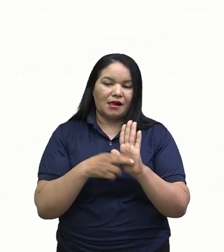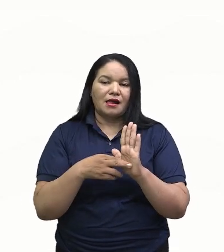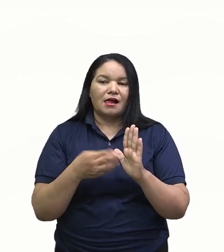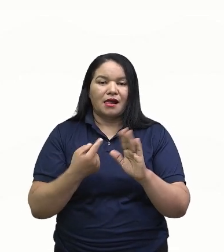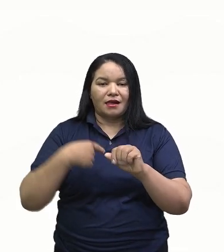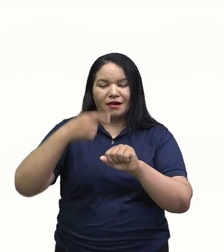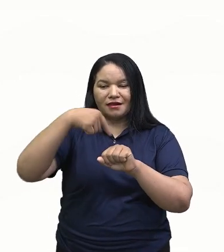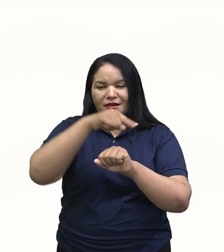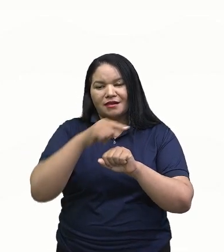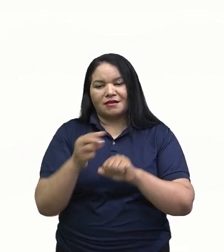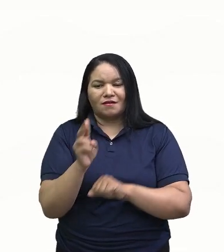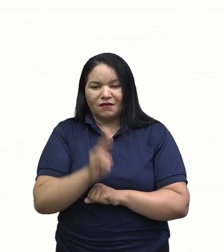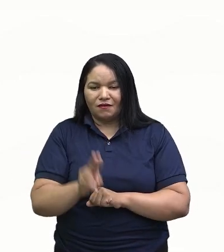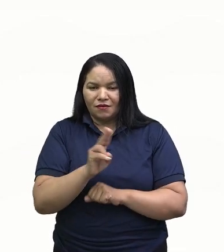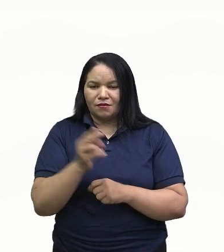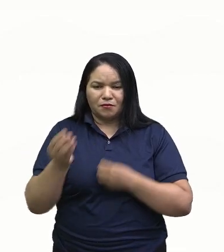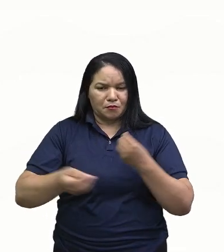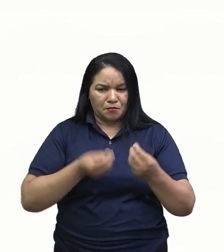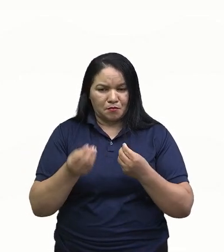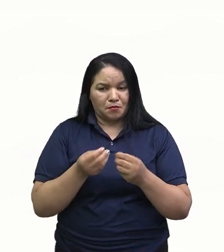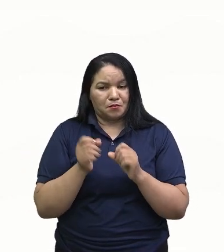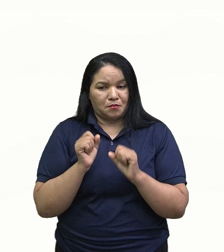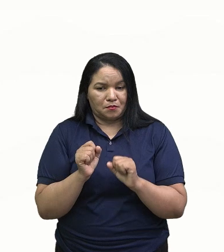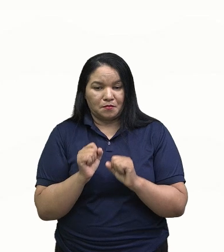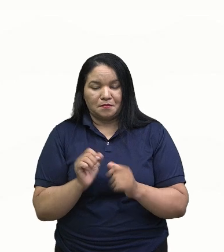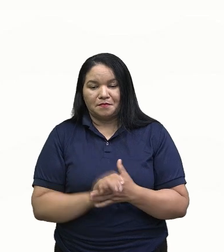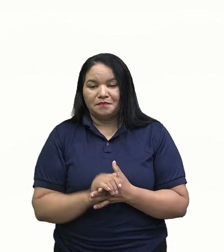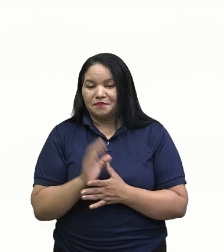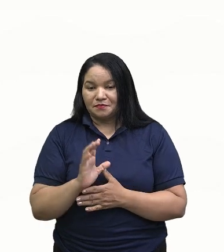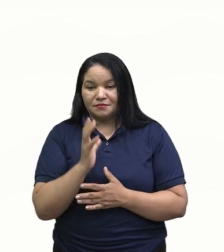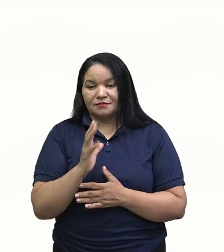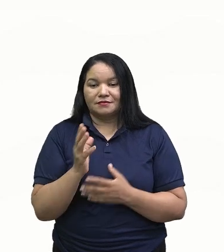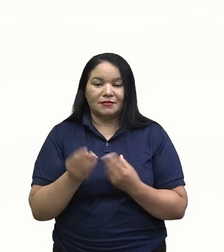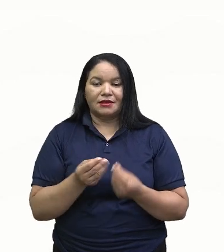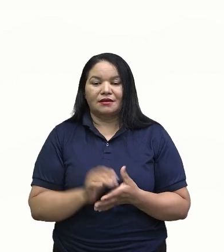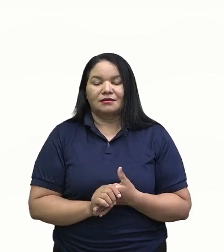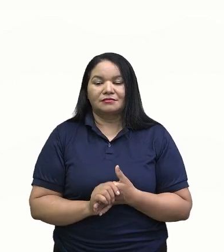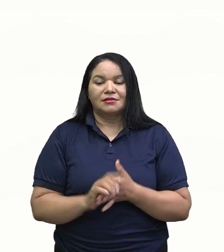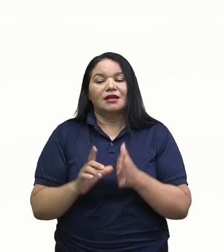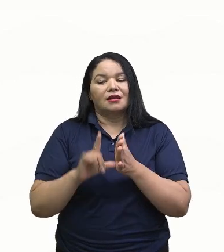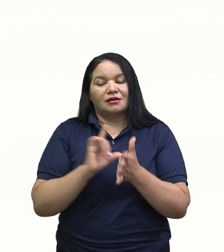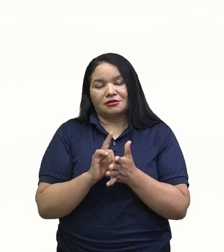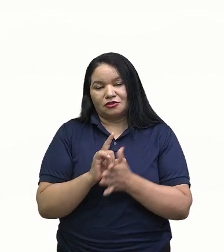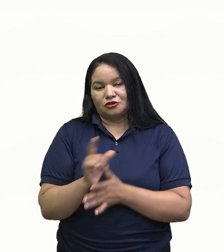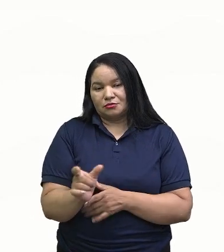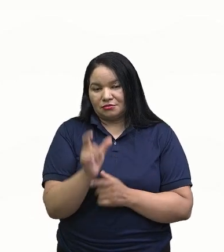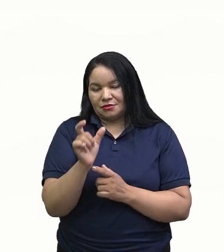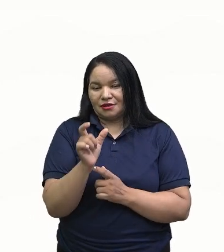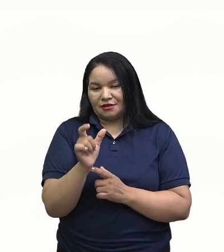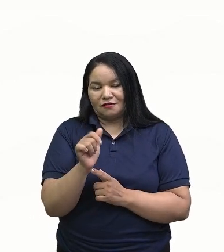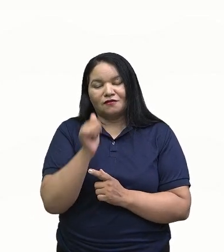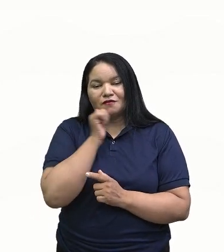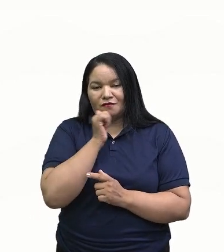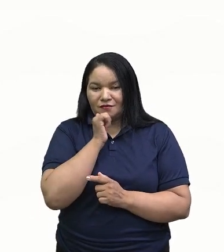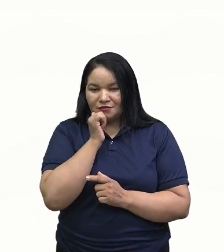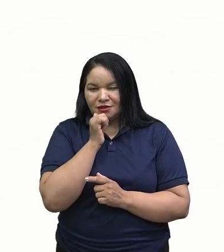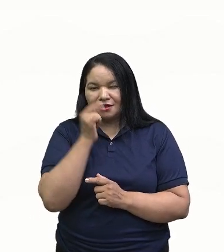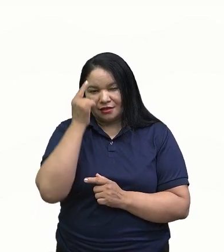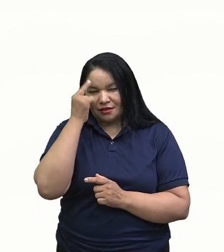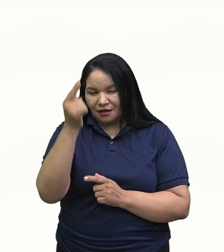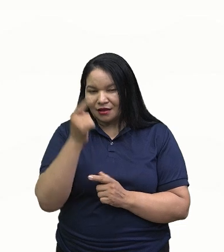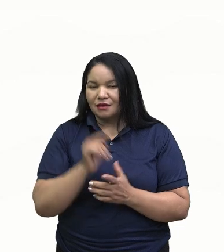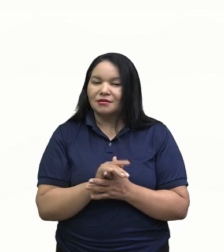crase. Pode ser nas seguintes situações. Antes de palavras femininas. Lembra